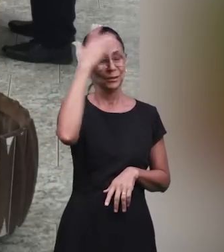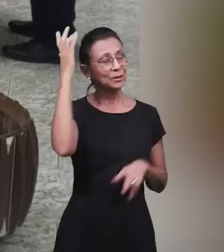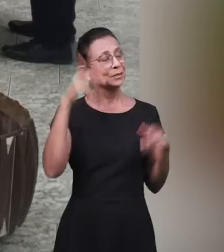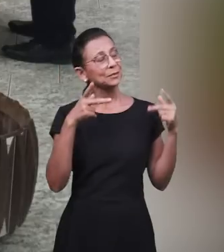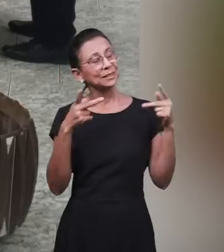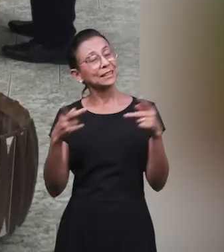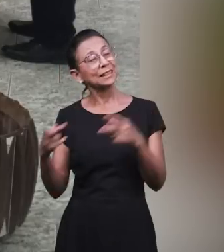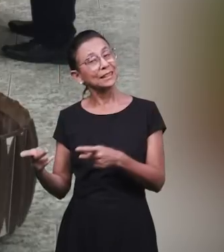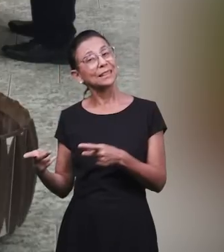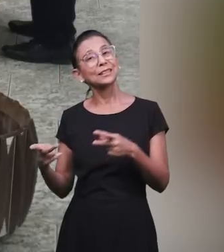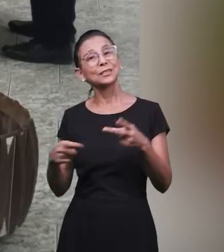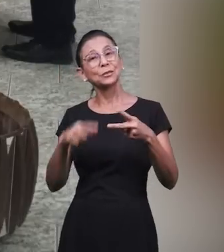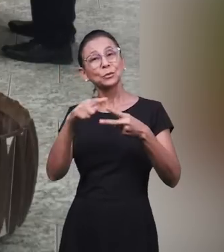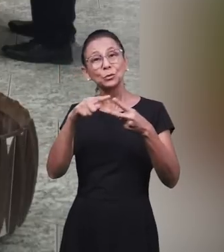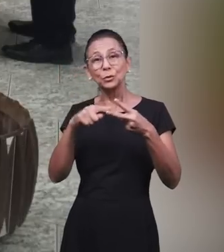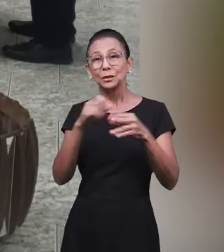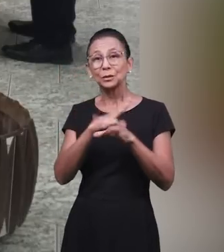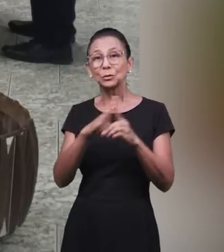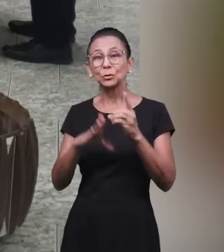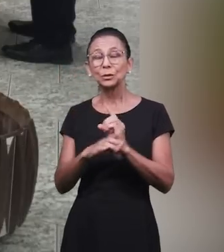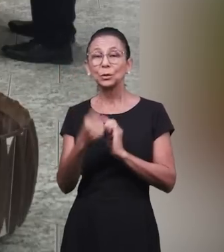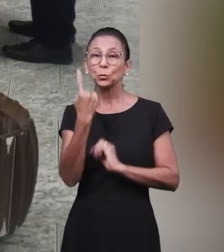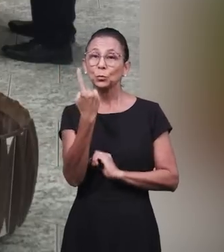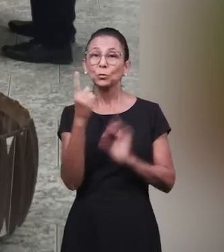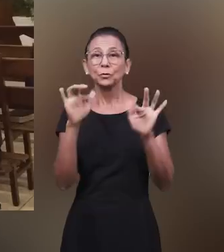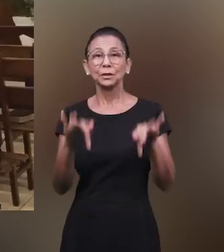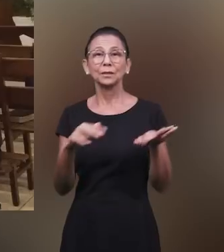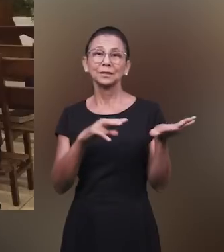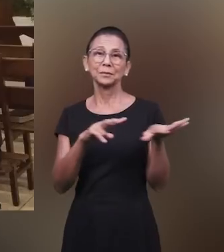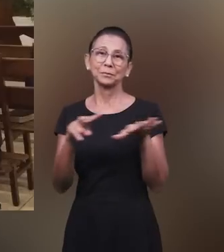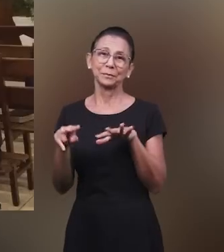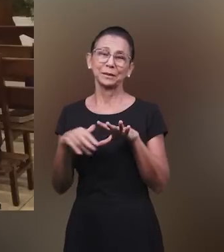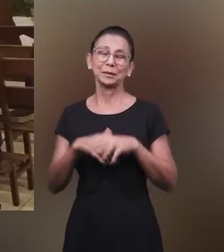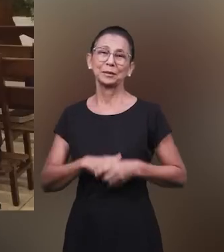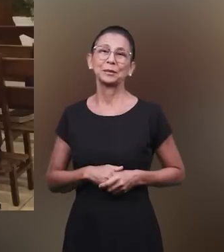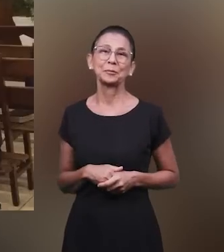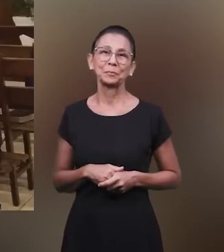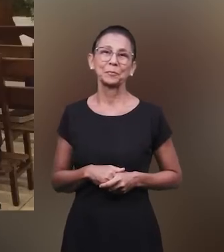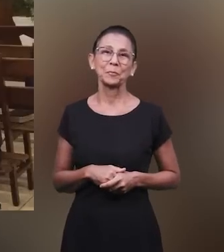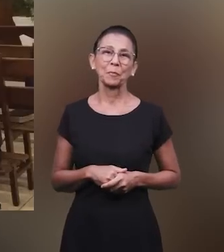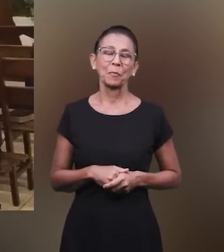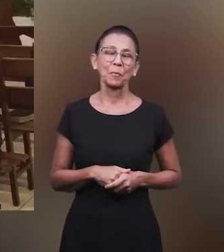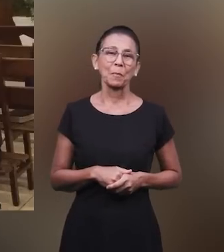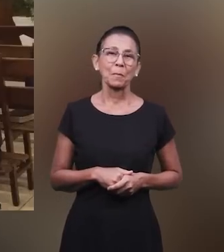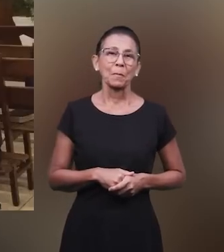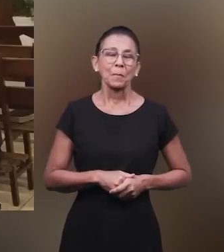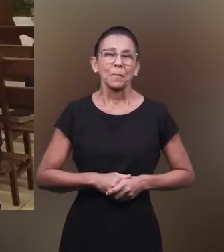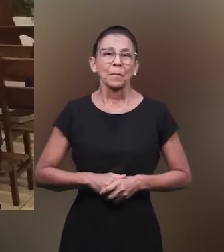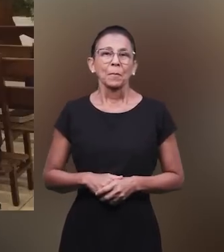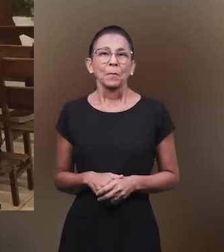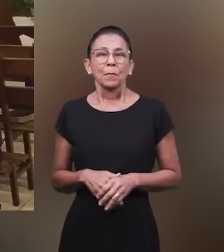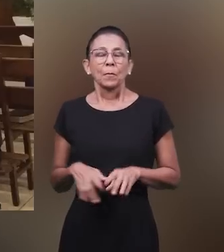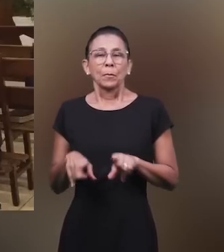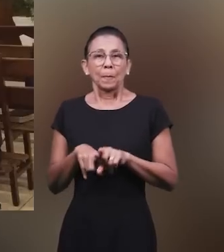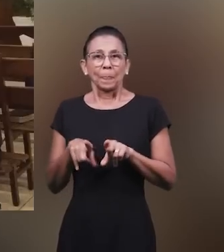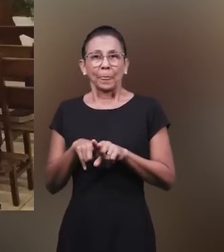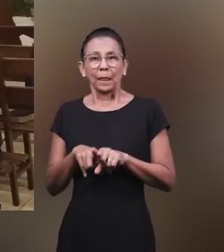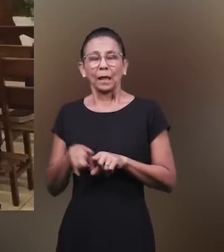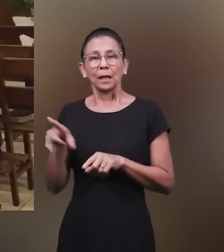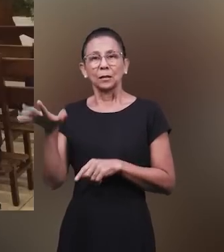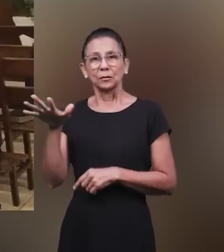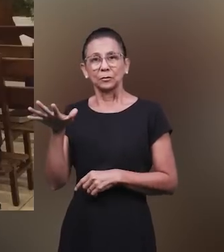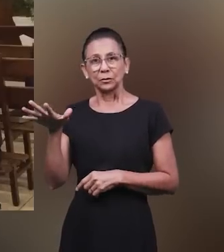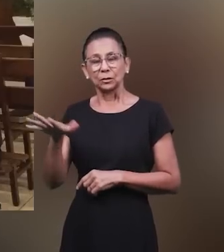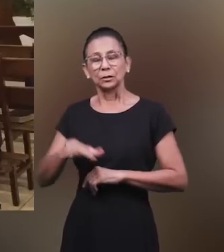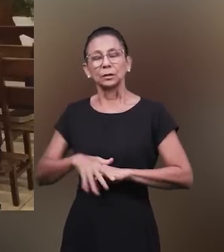alcançado nesses 2 cultos num final de semana só. Na cidade de Pato Branco, onde foi feita a evangelização com os